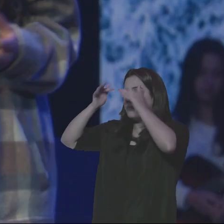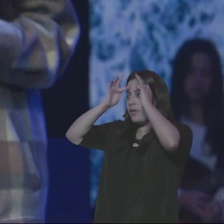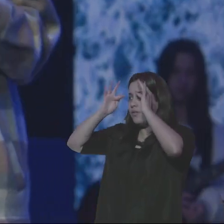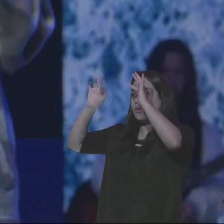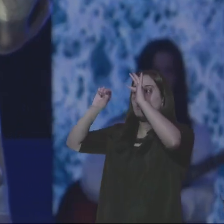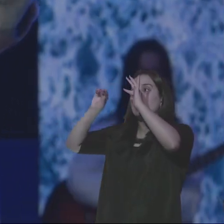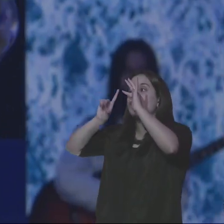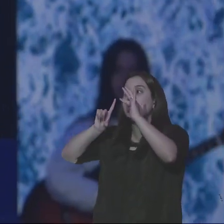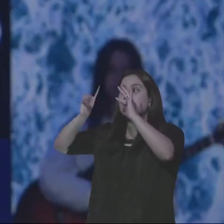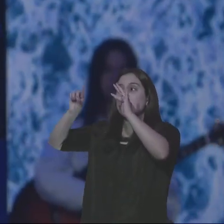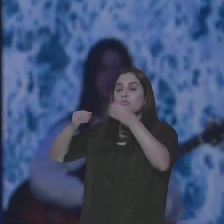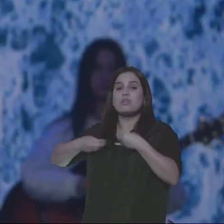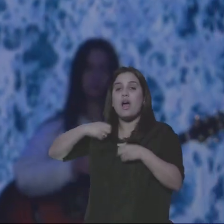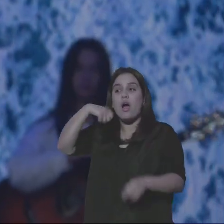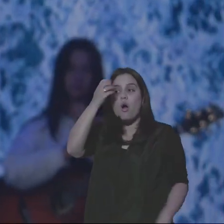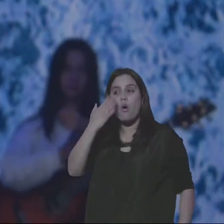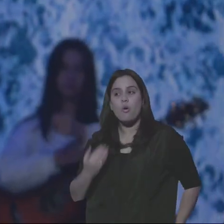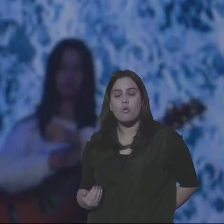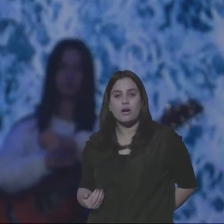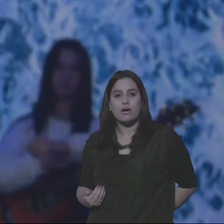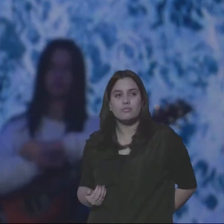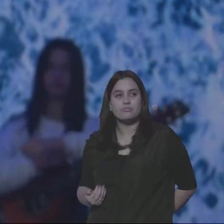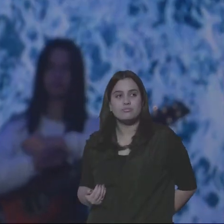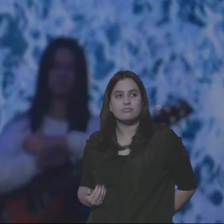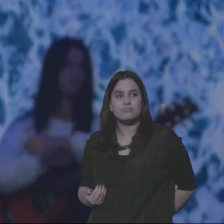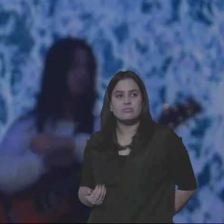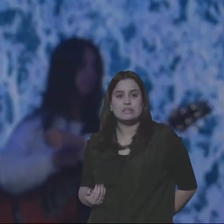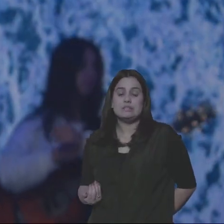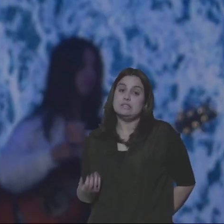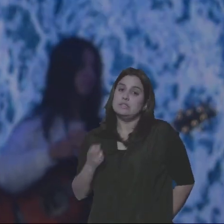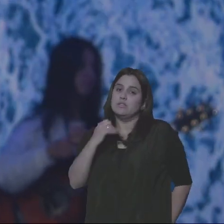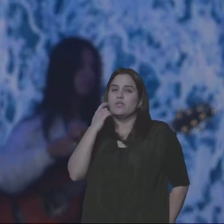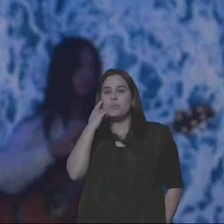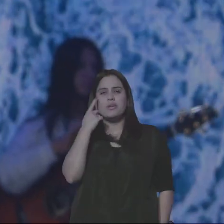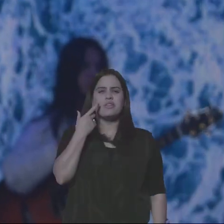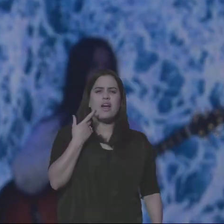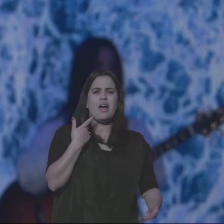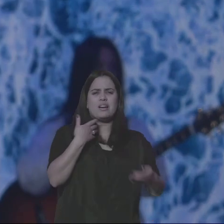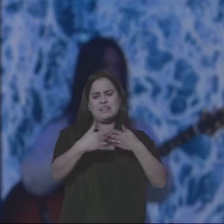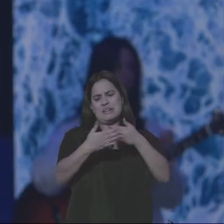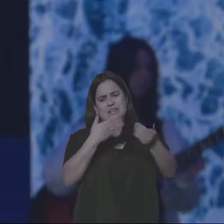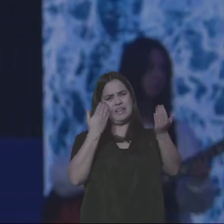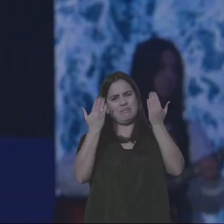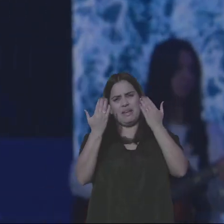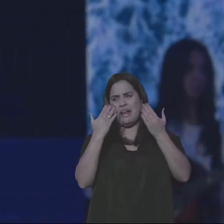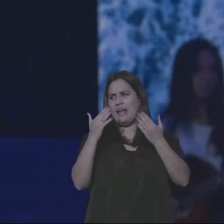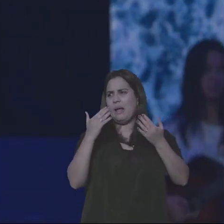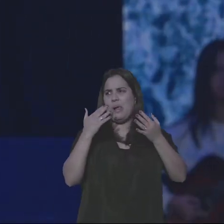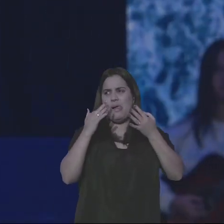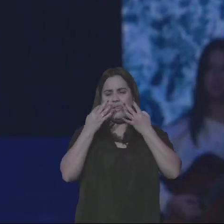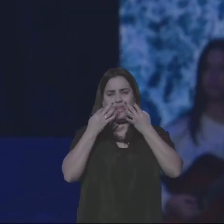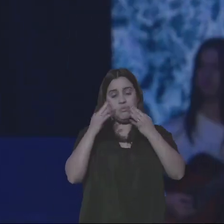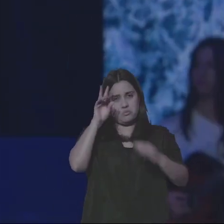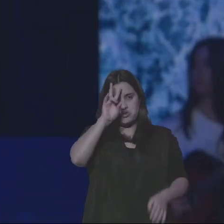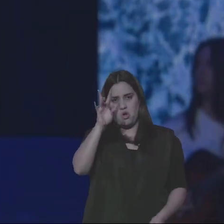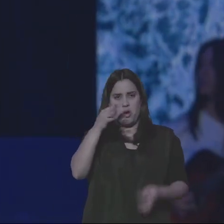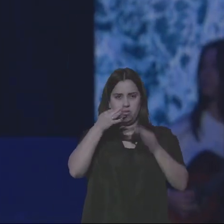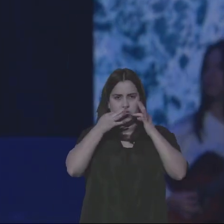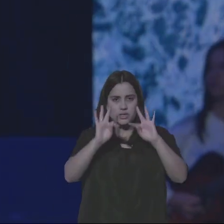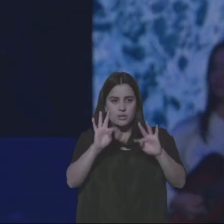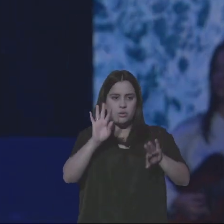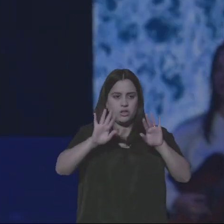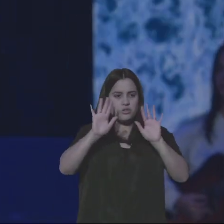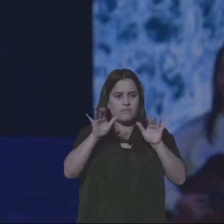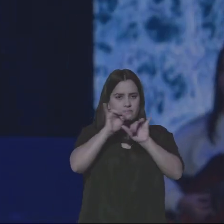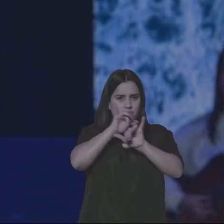nos honra, Ele honra esses passos. E se você for ver qualquer história, né, de testemunhos aqui que a gente muitas vezes conta